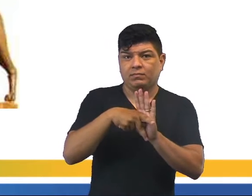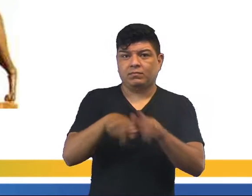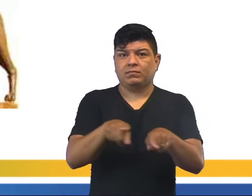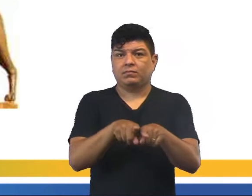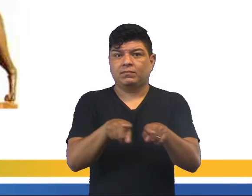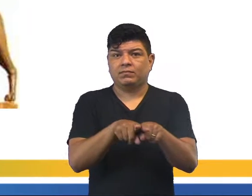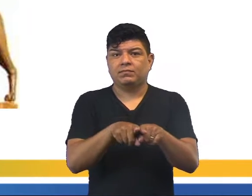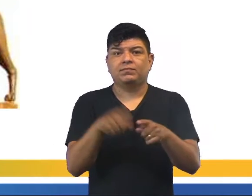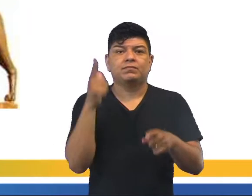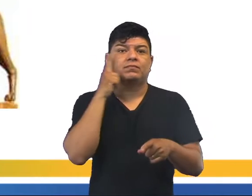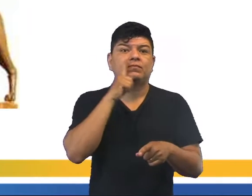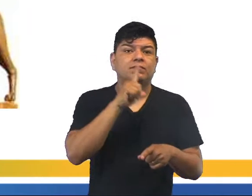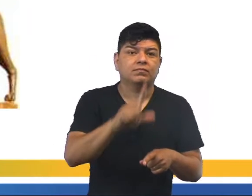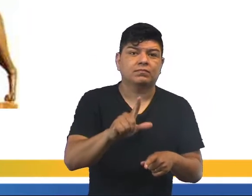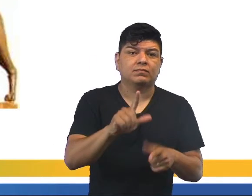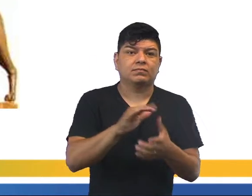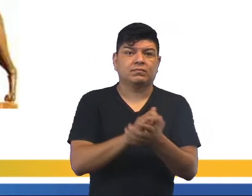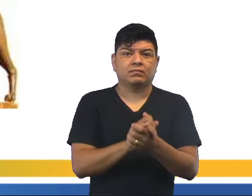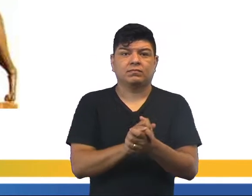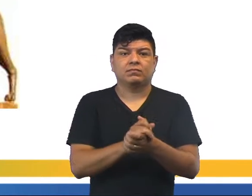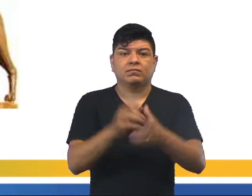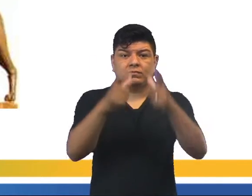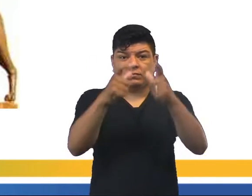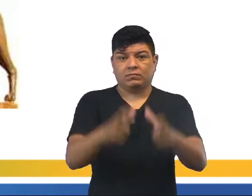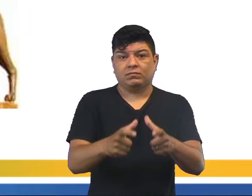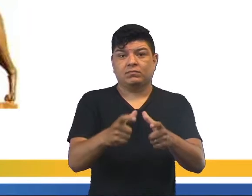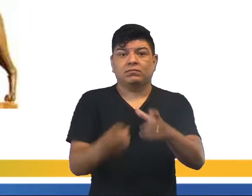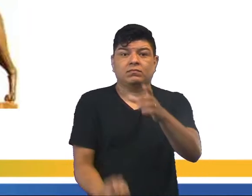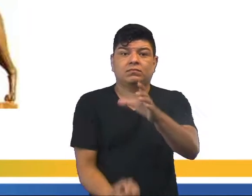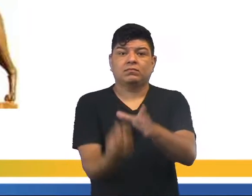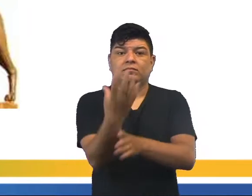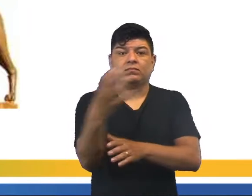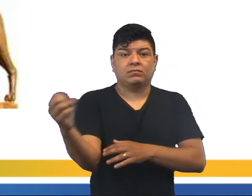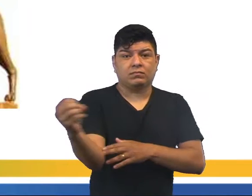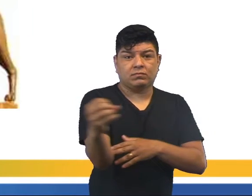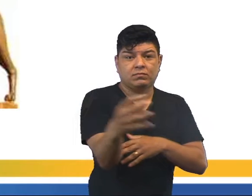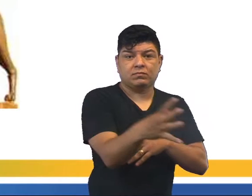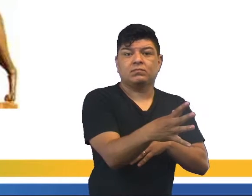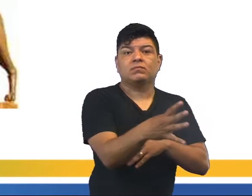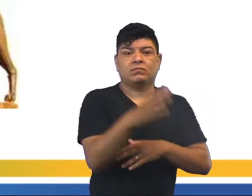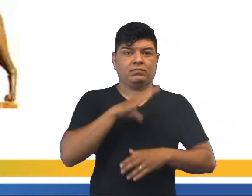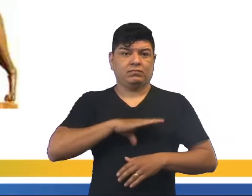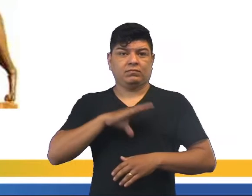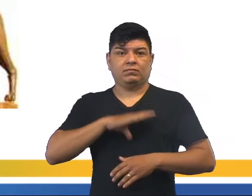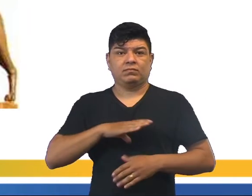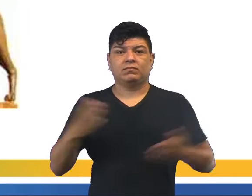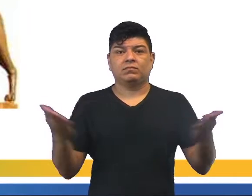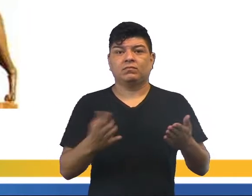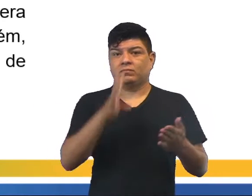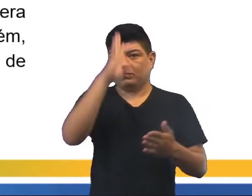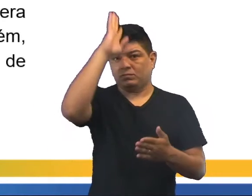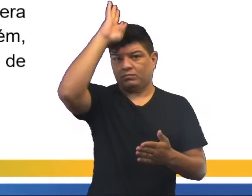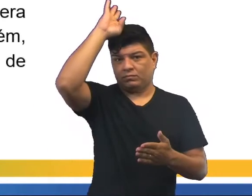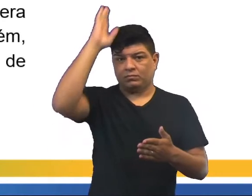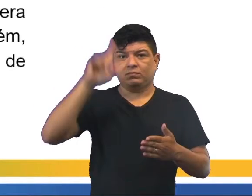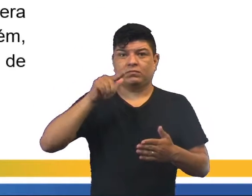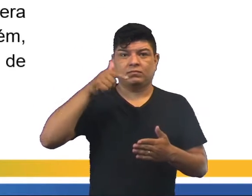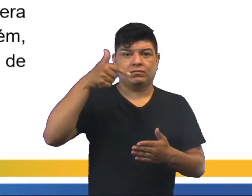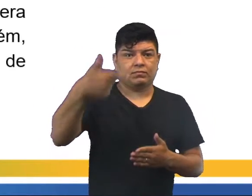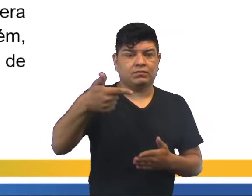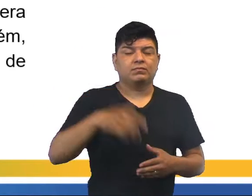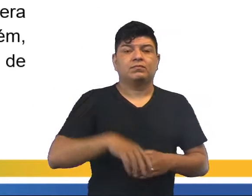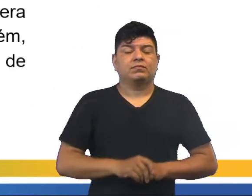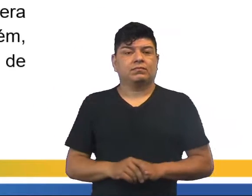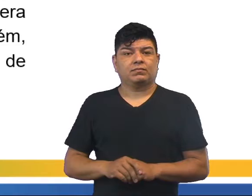e ganharam as terras para fundar a nova cidade, que seria a tão chamada Roma posteriormente.